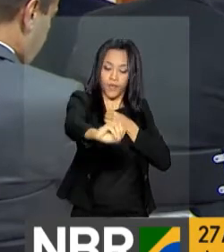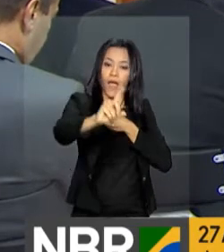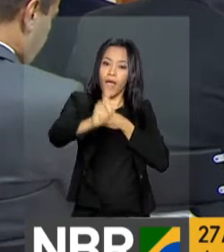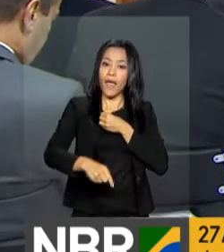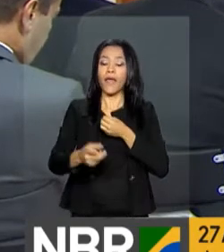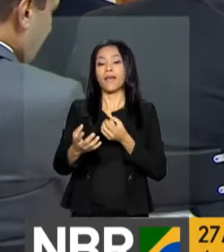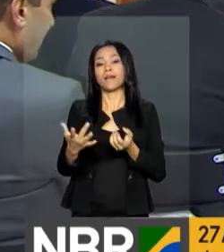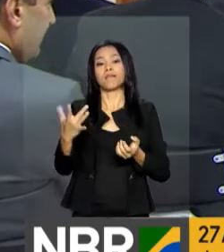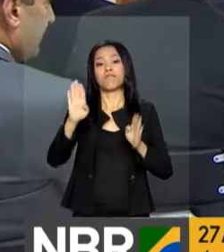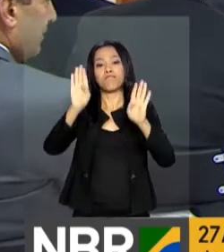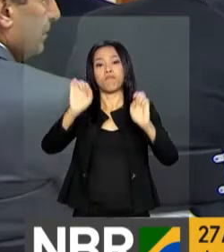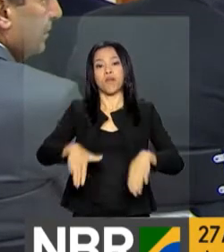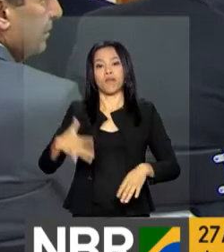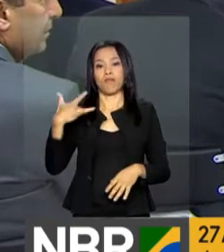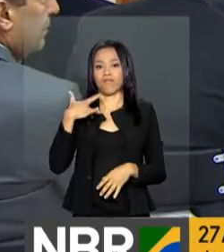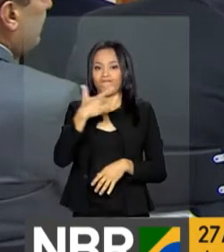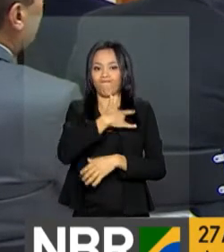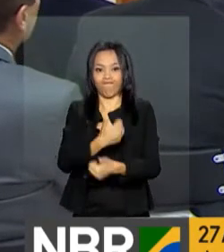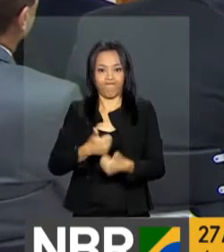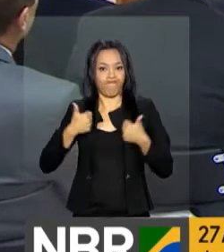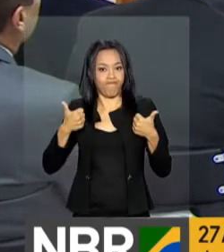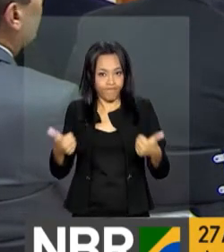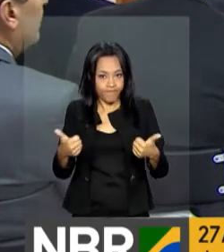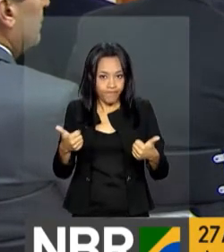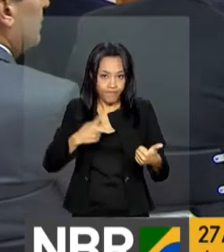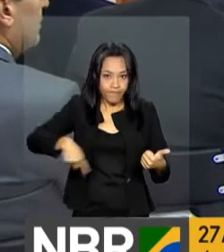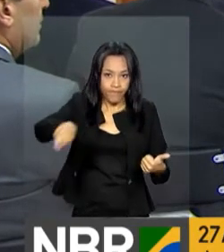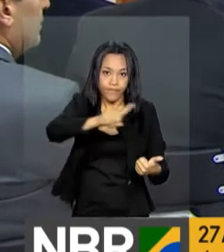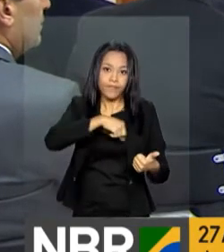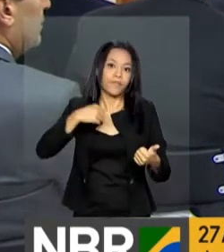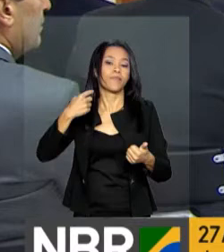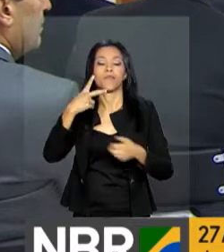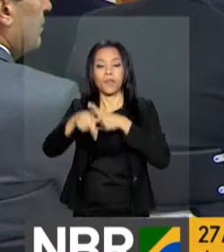ideia é do saneamento a